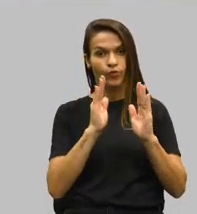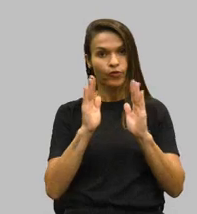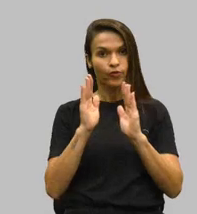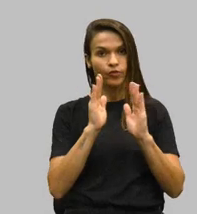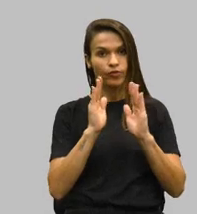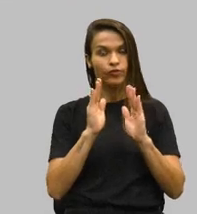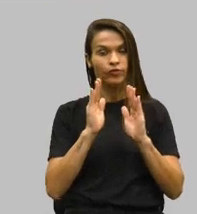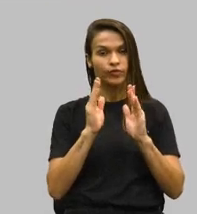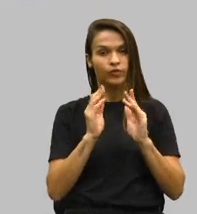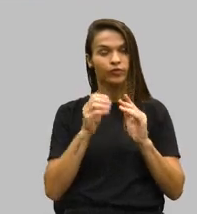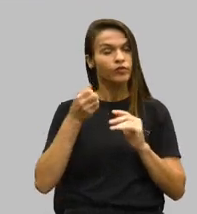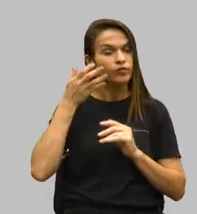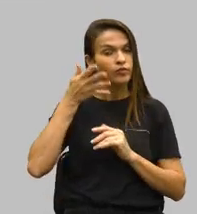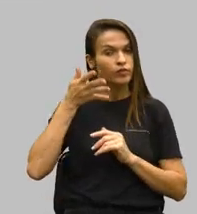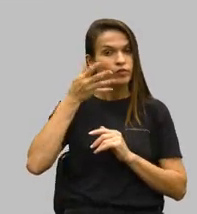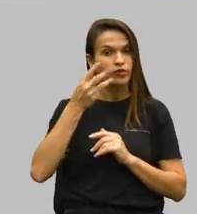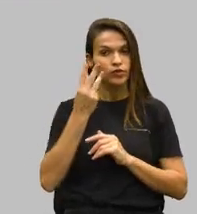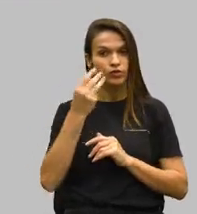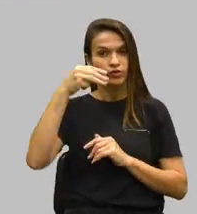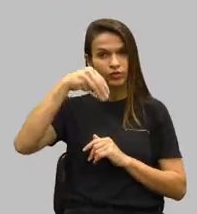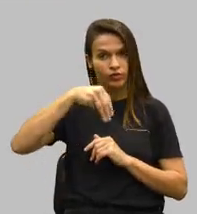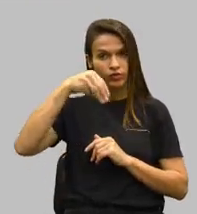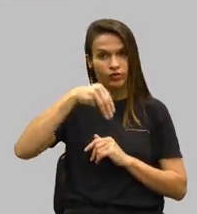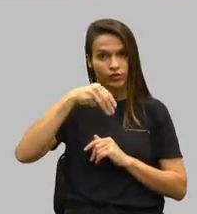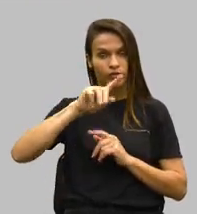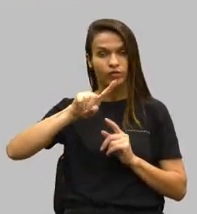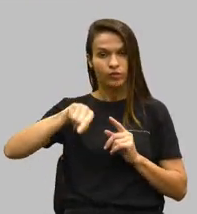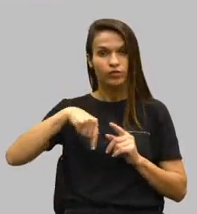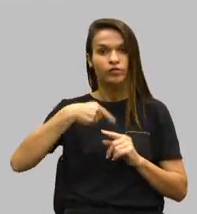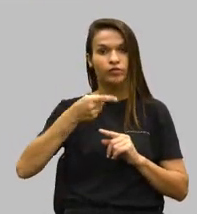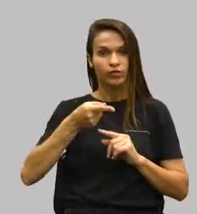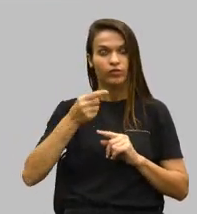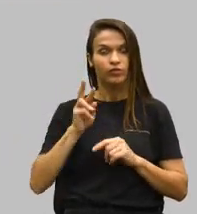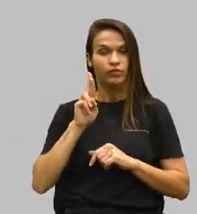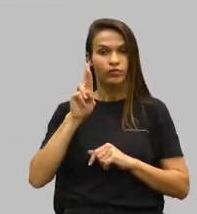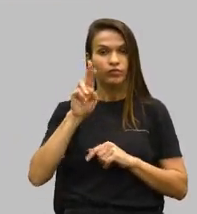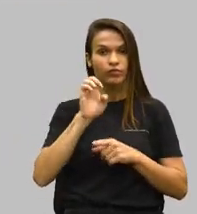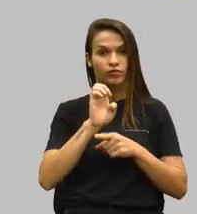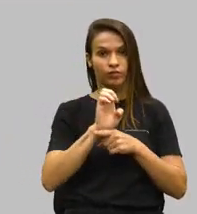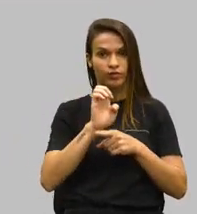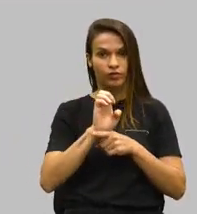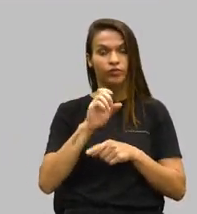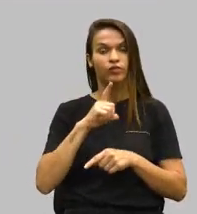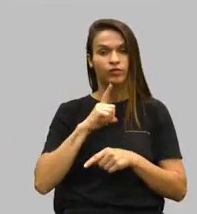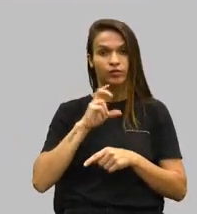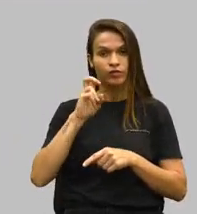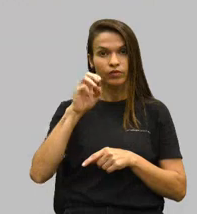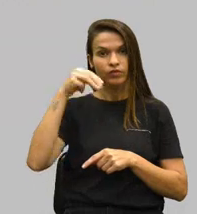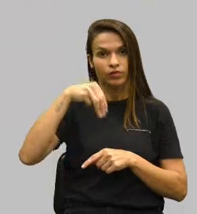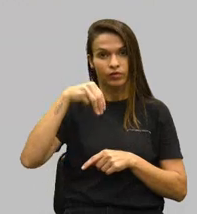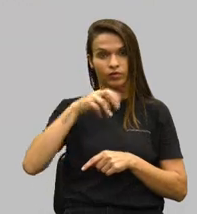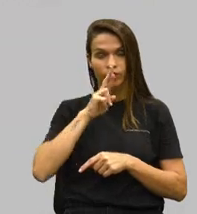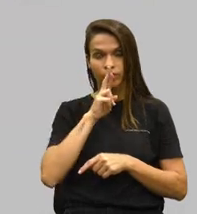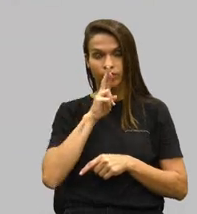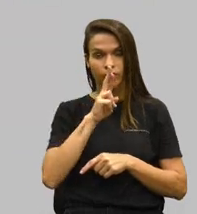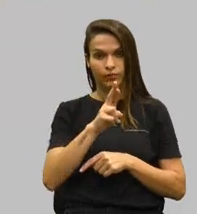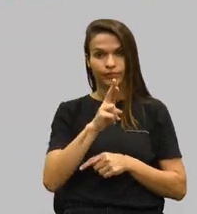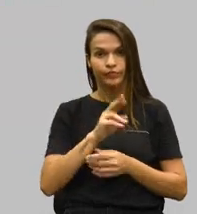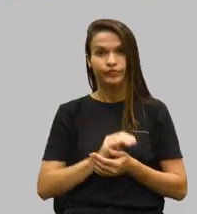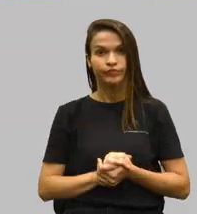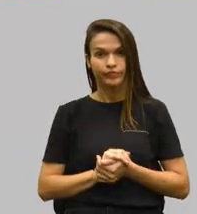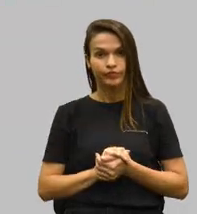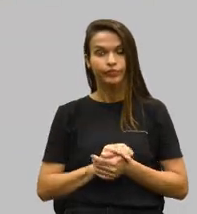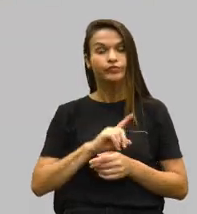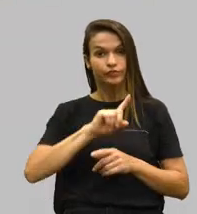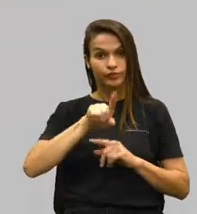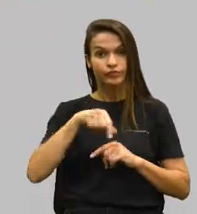minutos após cada interpelação a autoridade Estadual disporá de 5 minutos para respondê-la após a